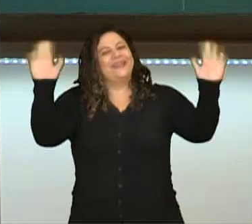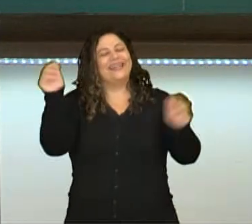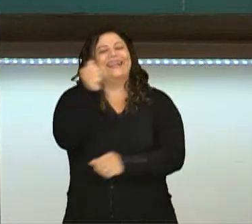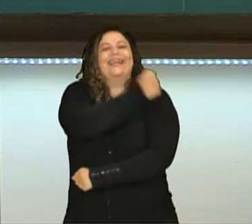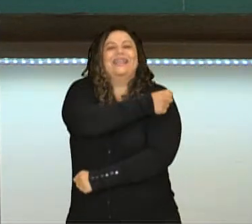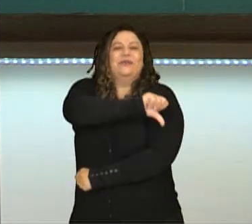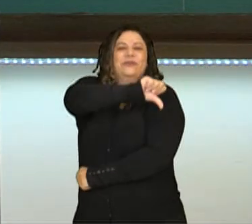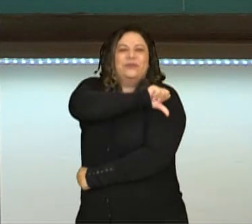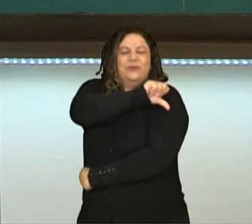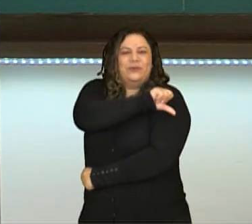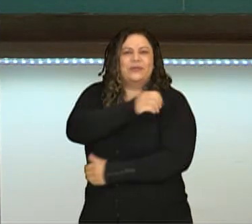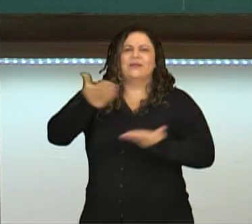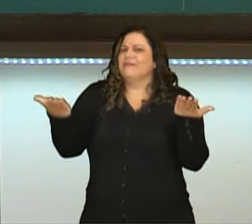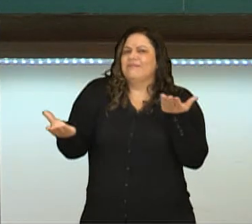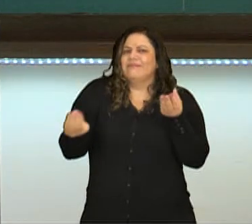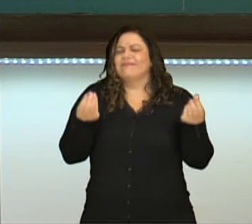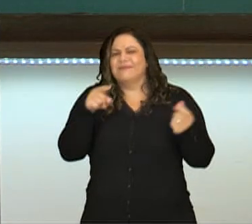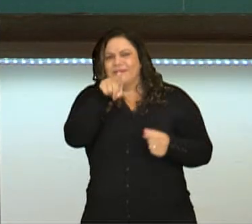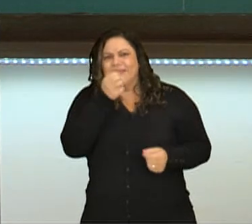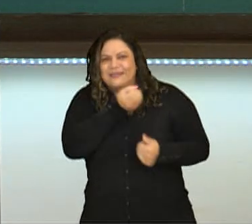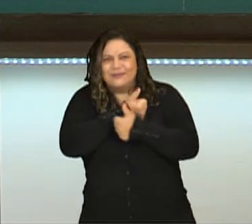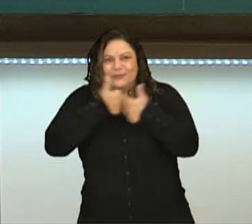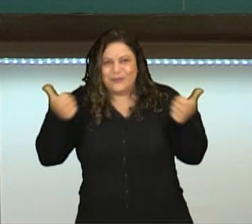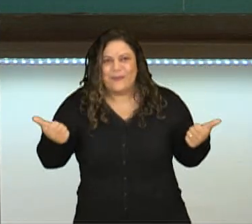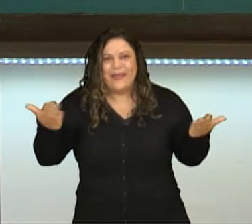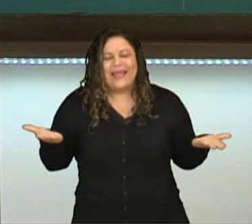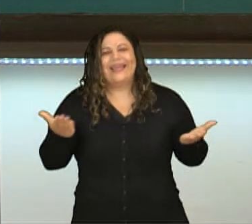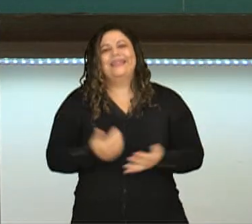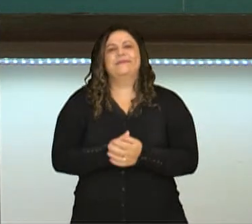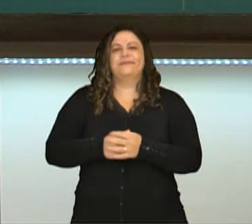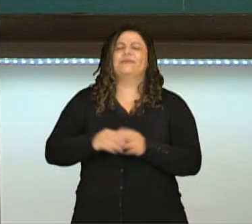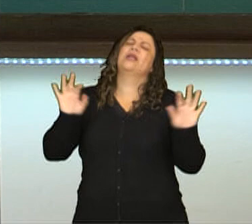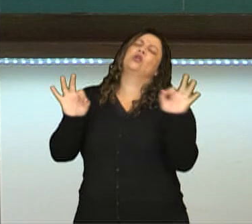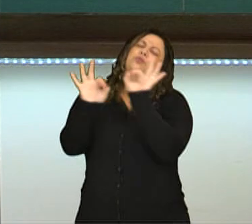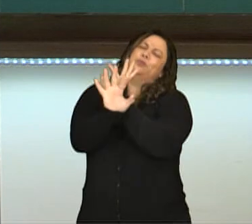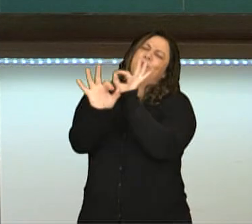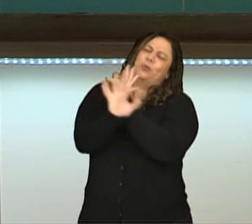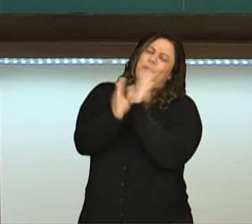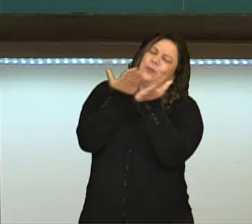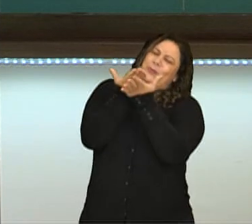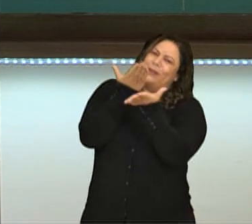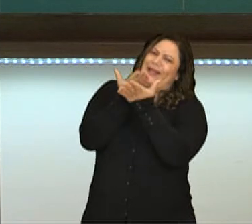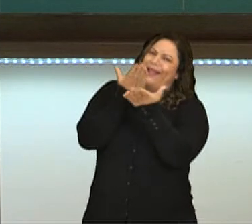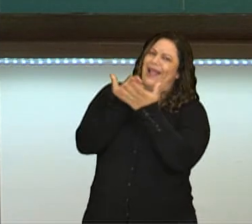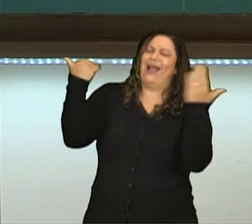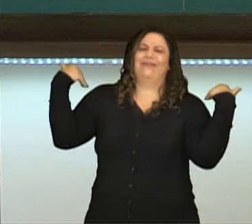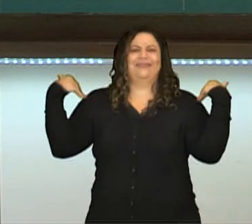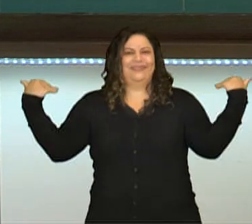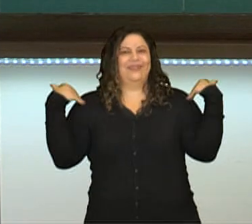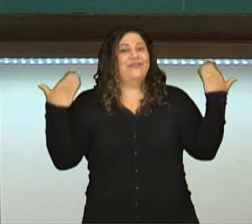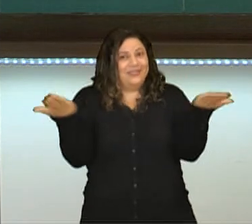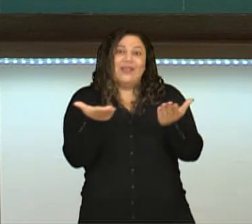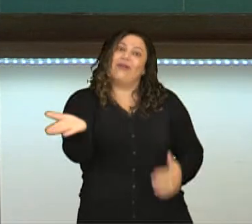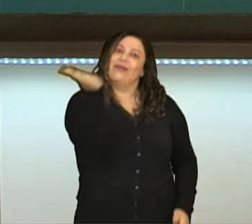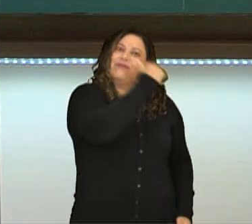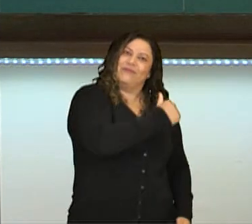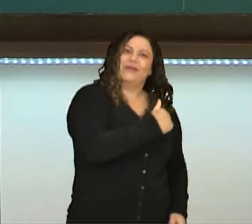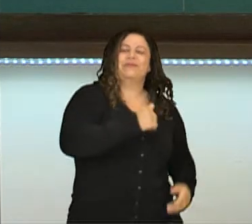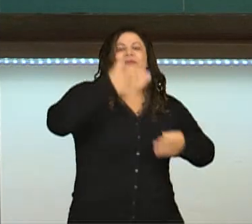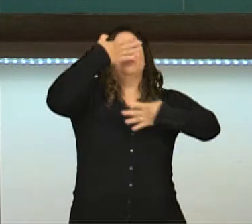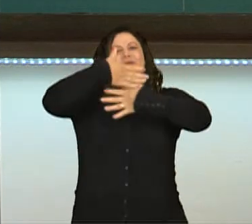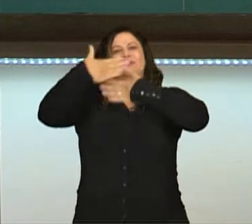estudantes do nono ano! Como que vocês estão? Tudo bem? Preparados para mais uma aula de Educação Física? Me acompanha nos